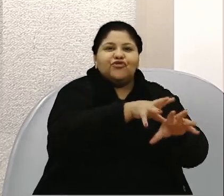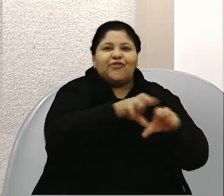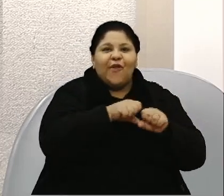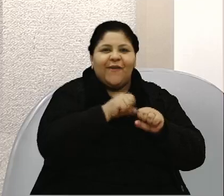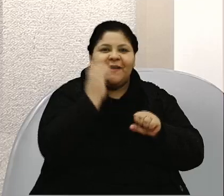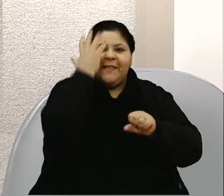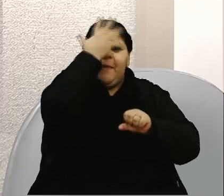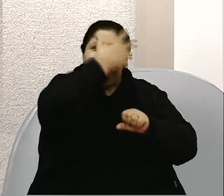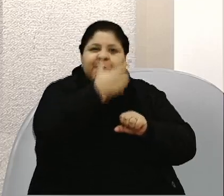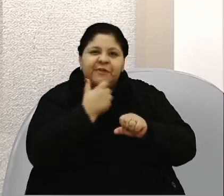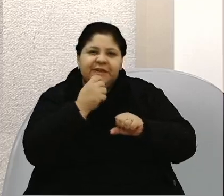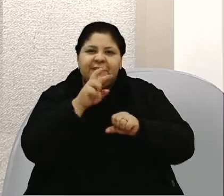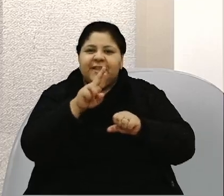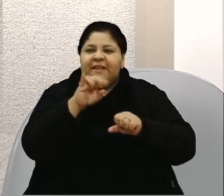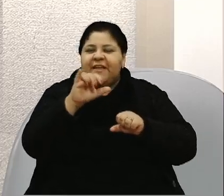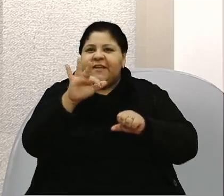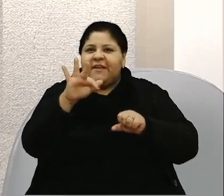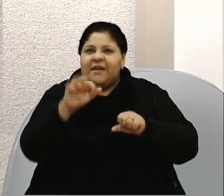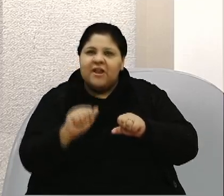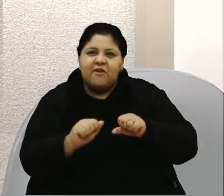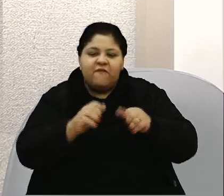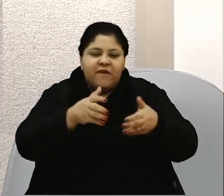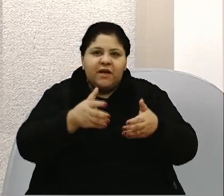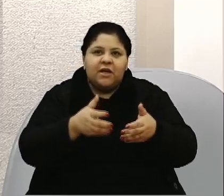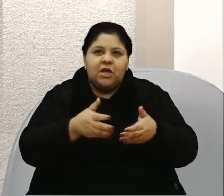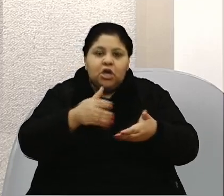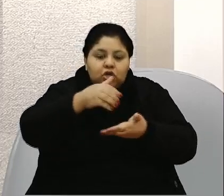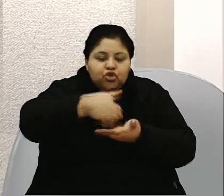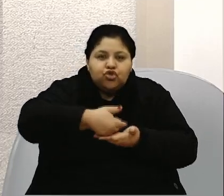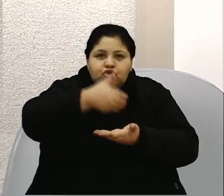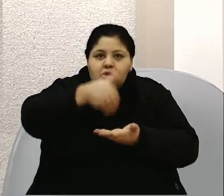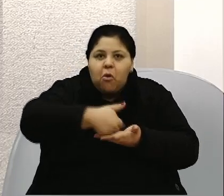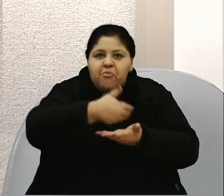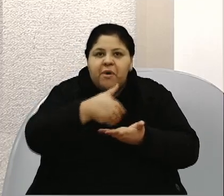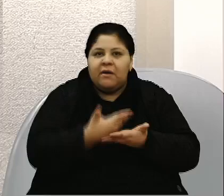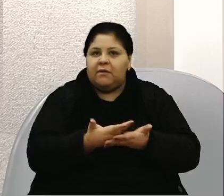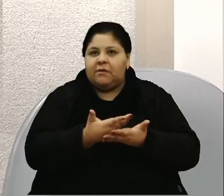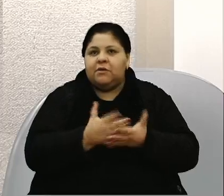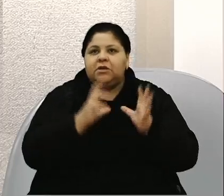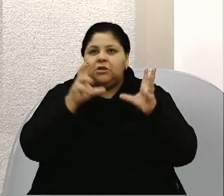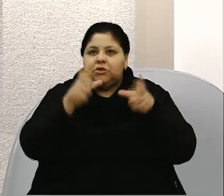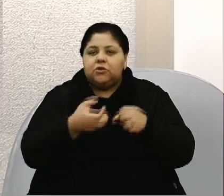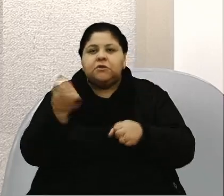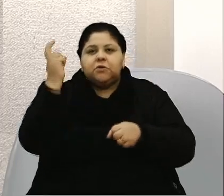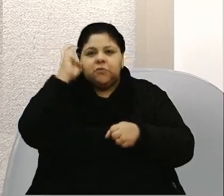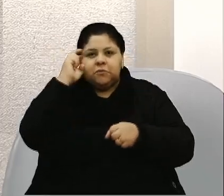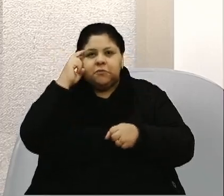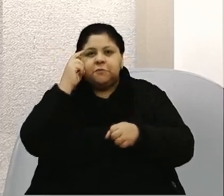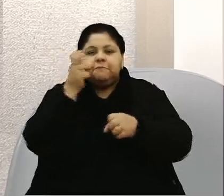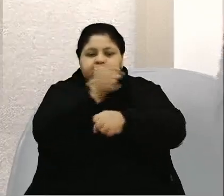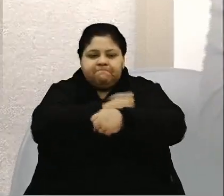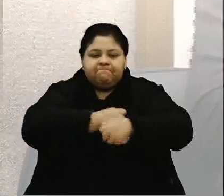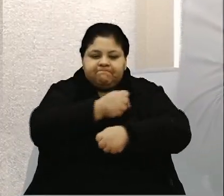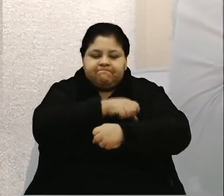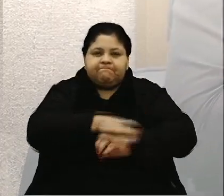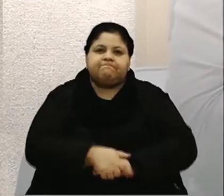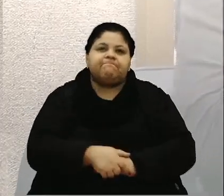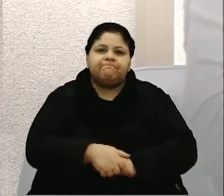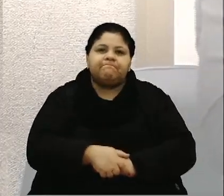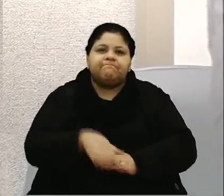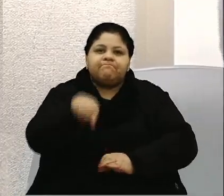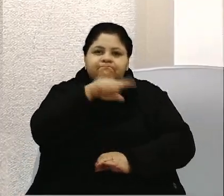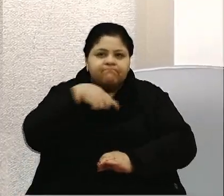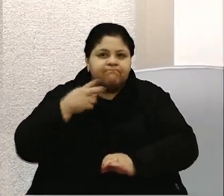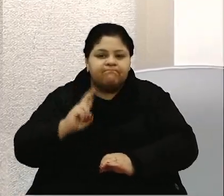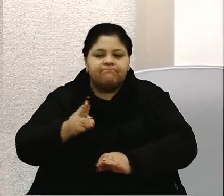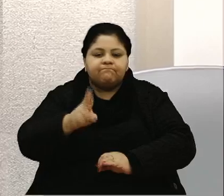tem o rifão, que tem a anholine, que tem, né, toda aquela cultura gastronômica também. Então, a gente sempre está